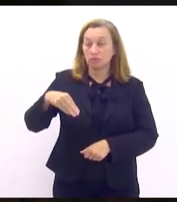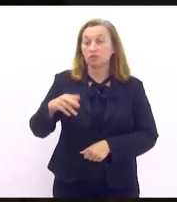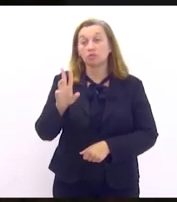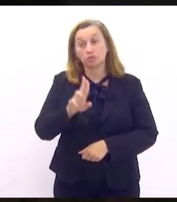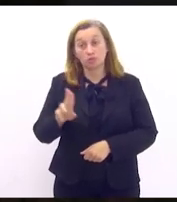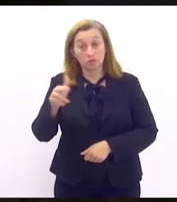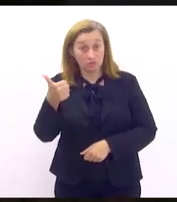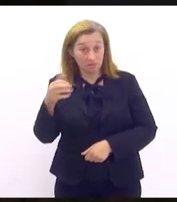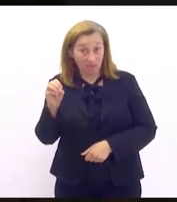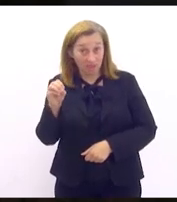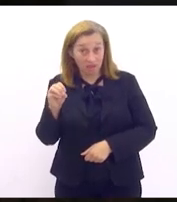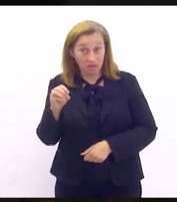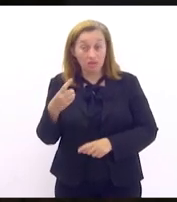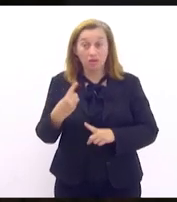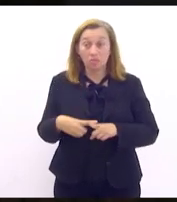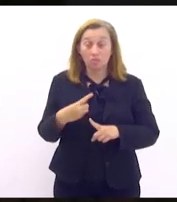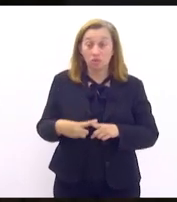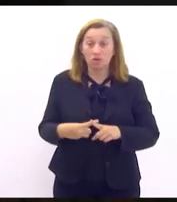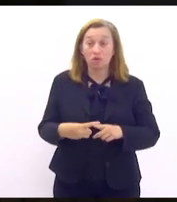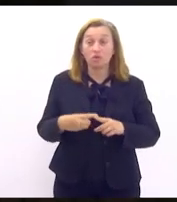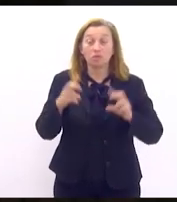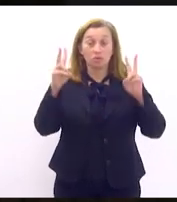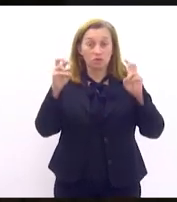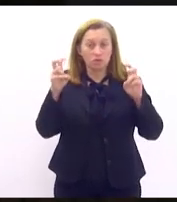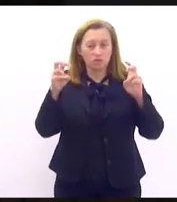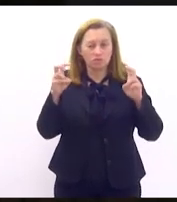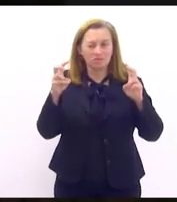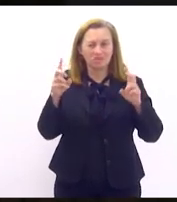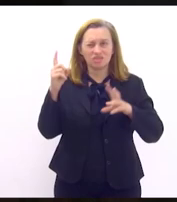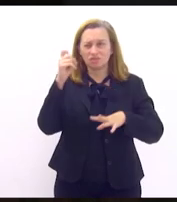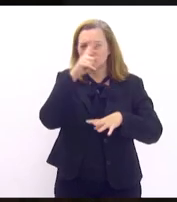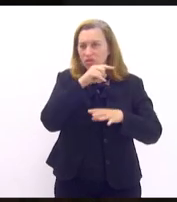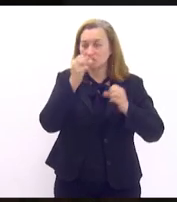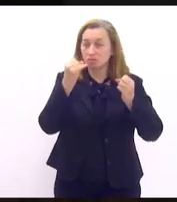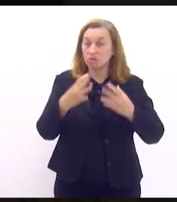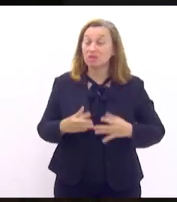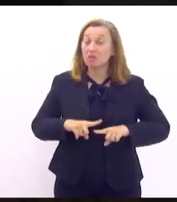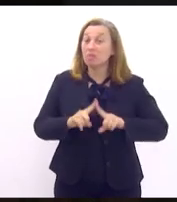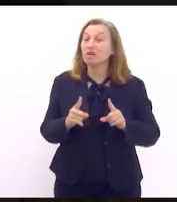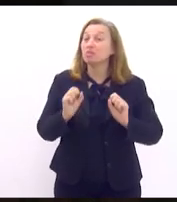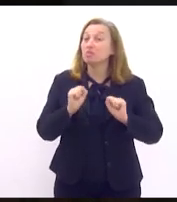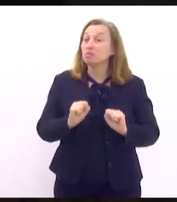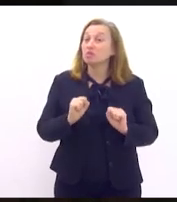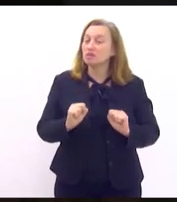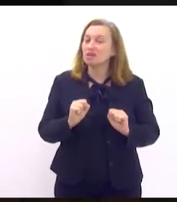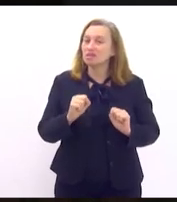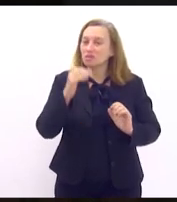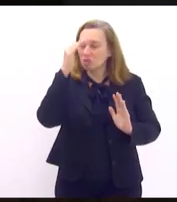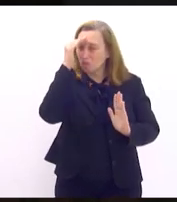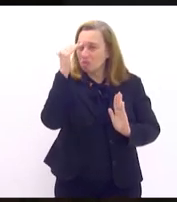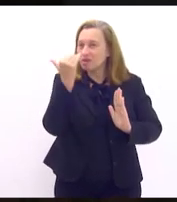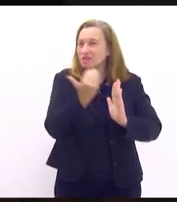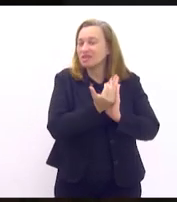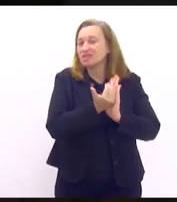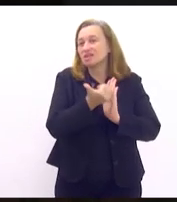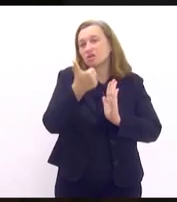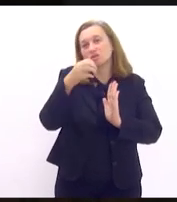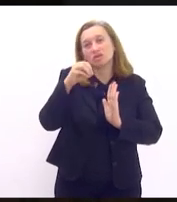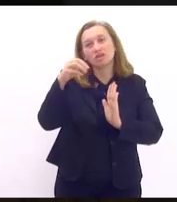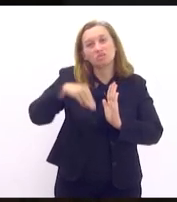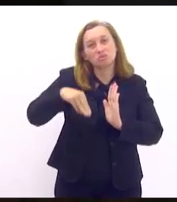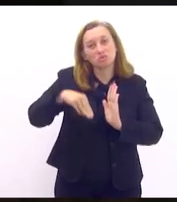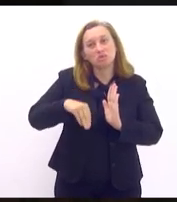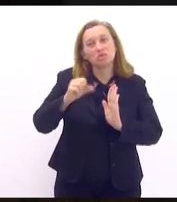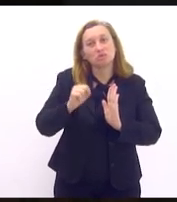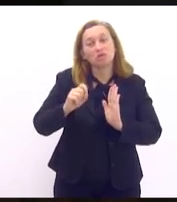porque a matéria é complexa, difícil de explicação, mas que pudesse cumprir os 10 minutos para que outros